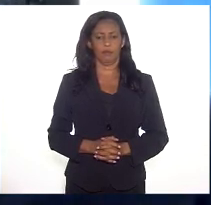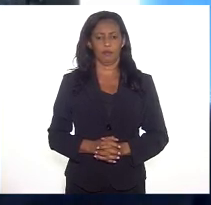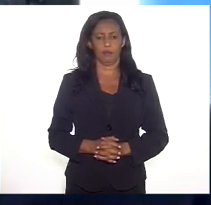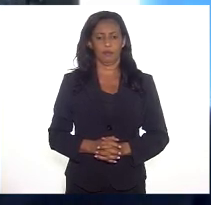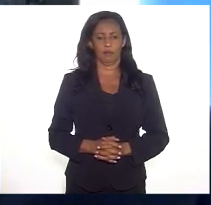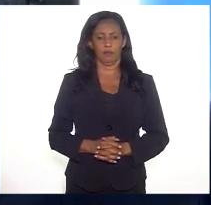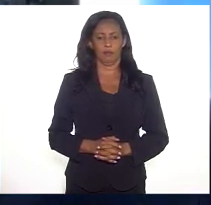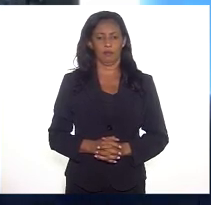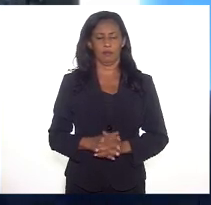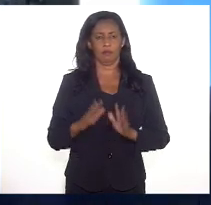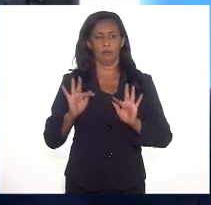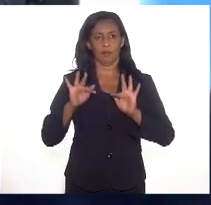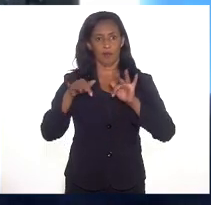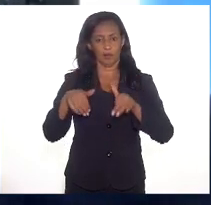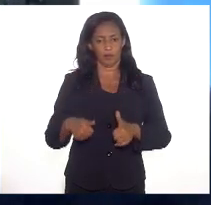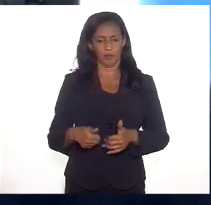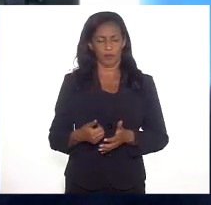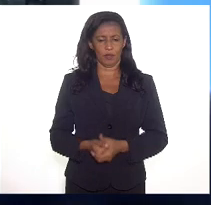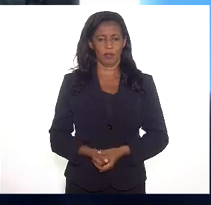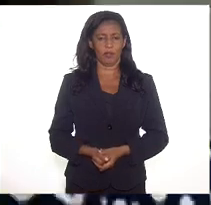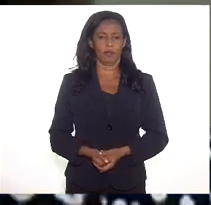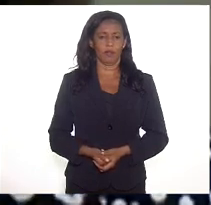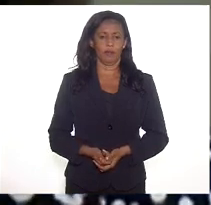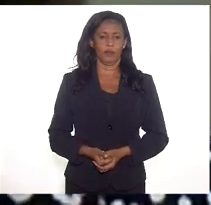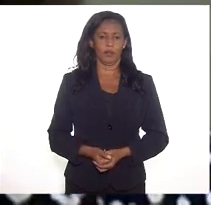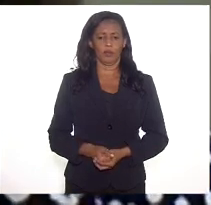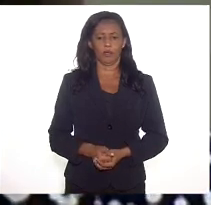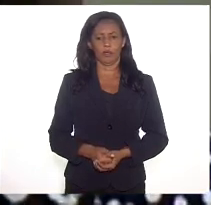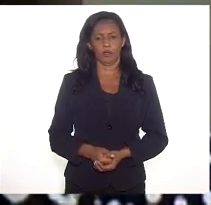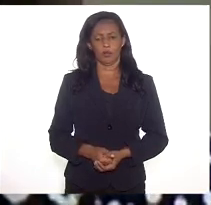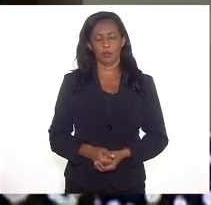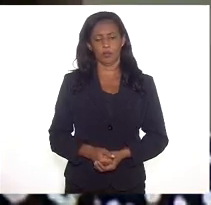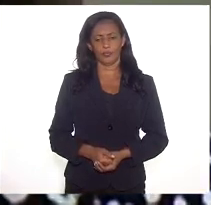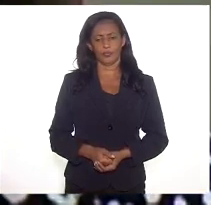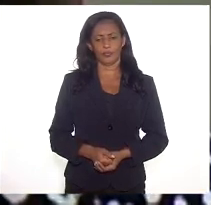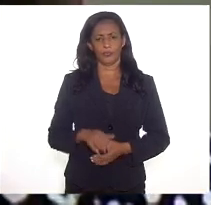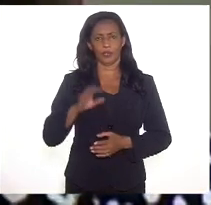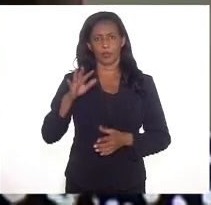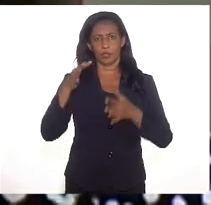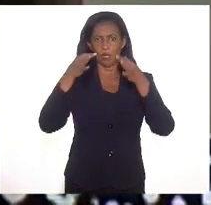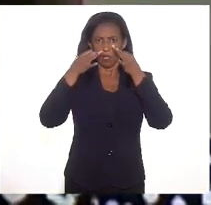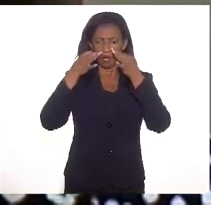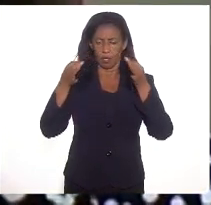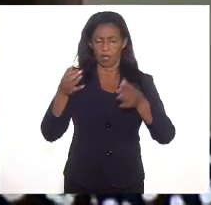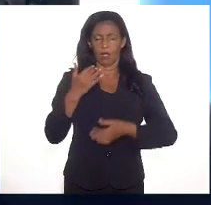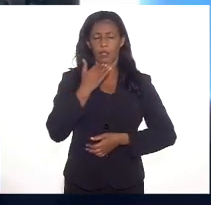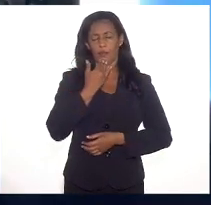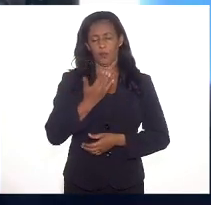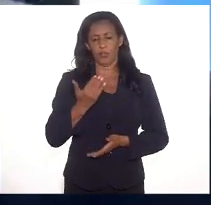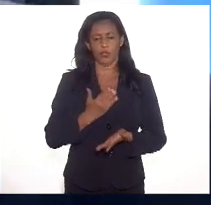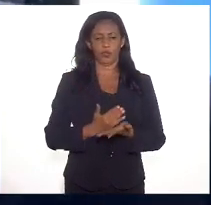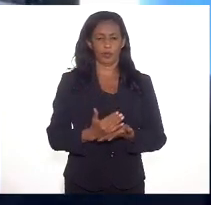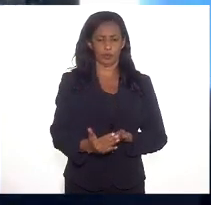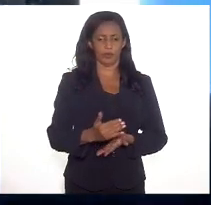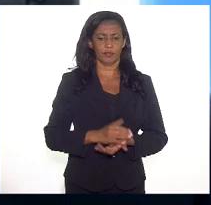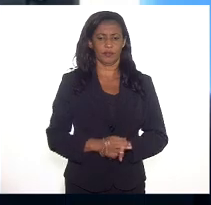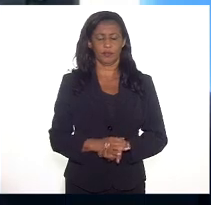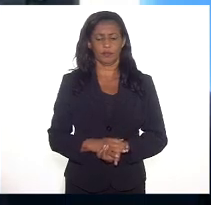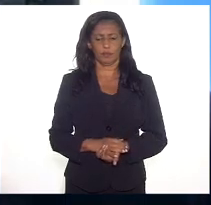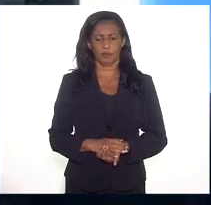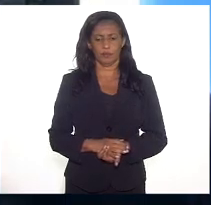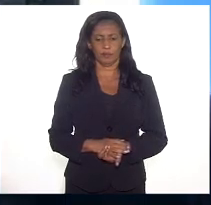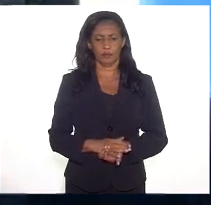Passamos ao expediente final. Presidente, me permita só fazer aquela observação que eu pedi no início. Pois não, deputado Marcos. Rapidamente.